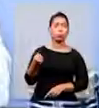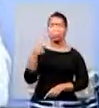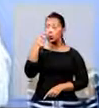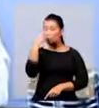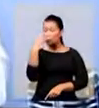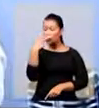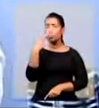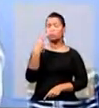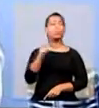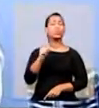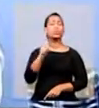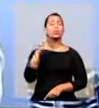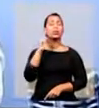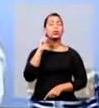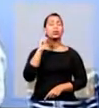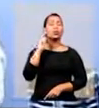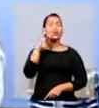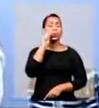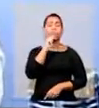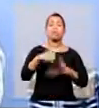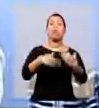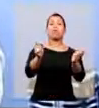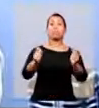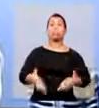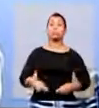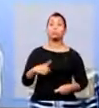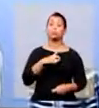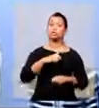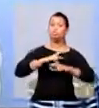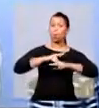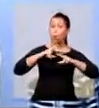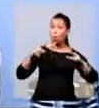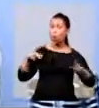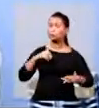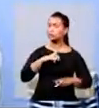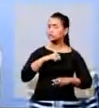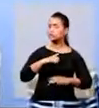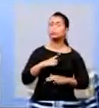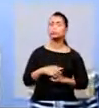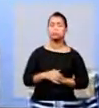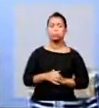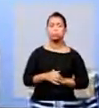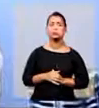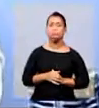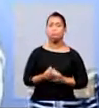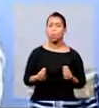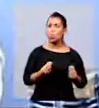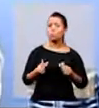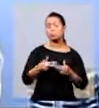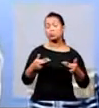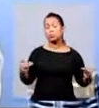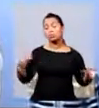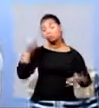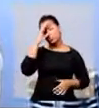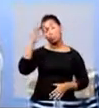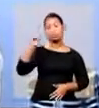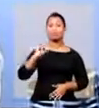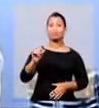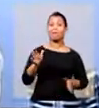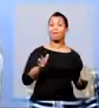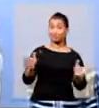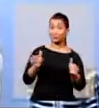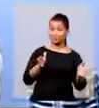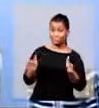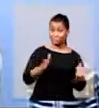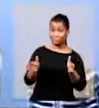coisas, né? O que eu acabei falando no início também foi principalmente em relação à acessibilidade em algumas situações que ocorrem, né? Tanto do